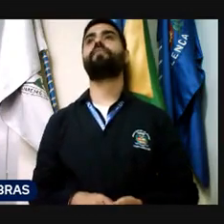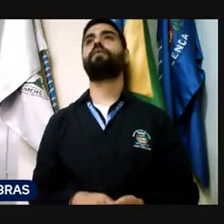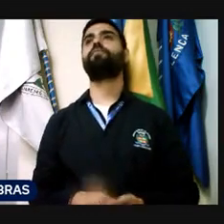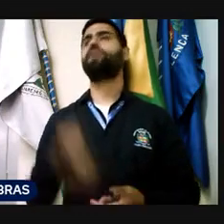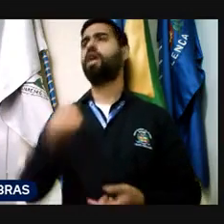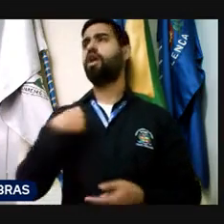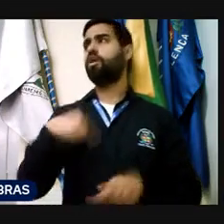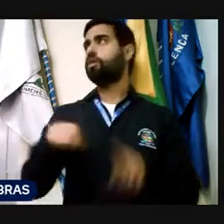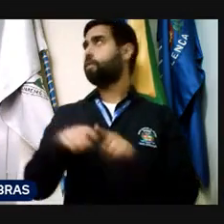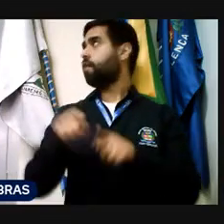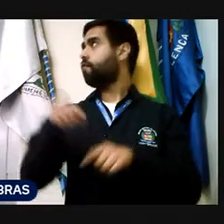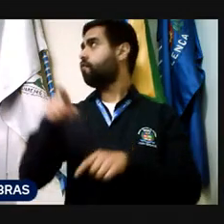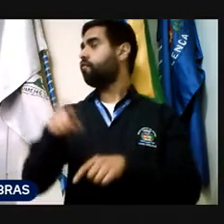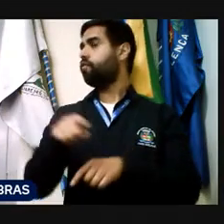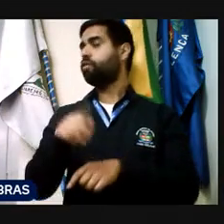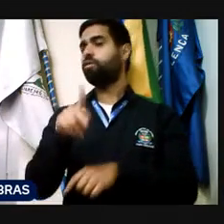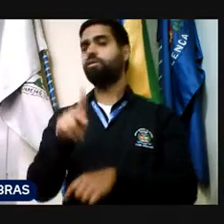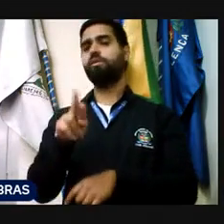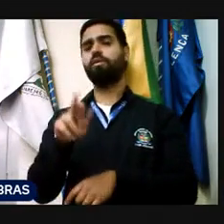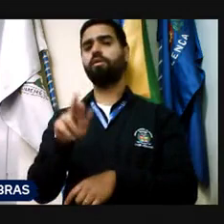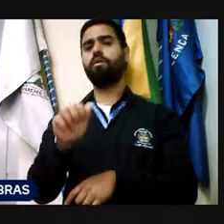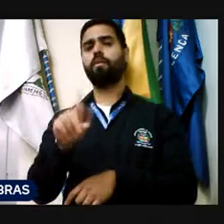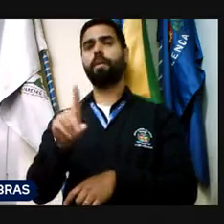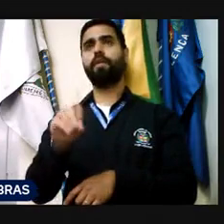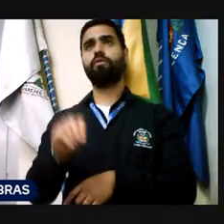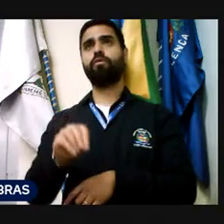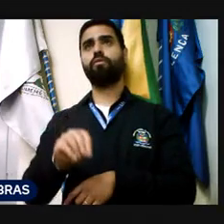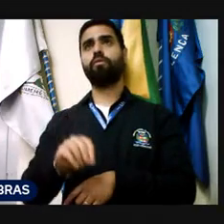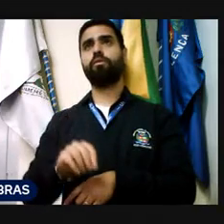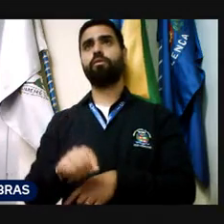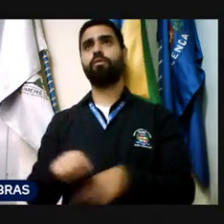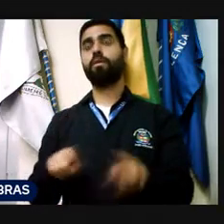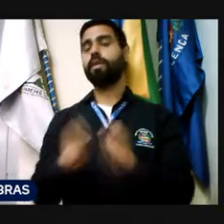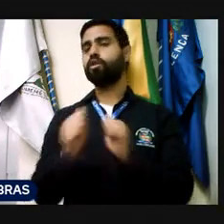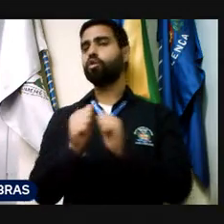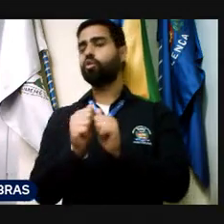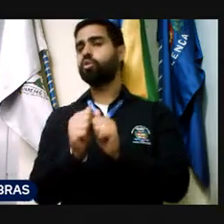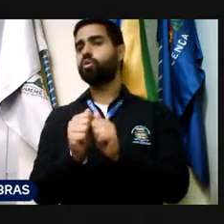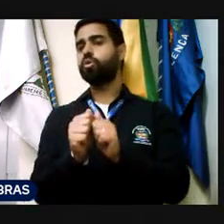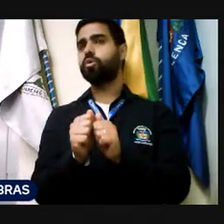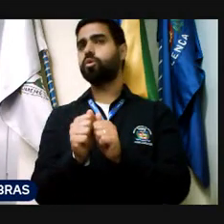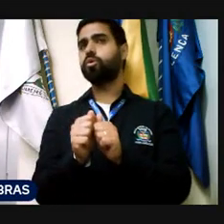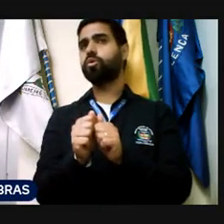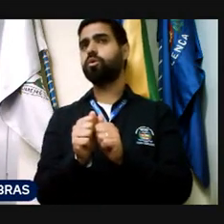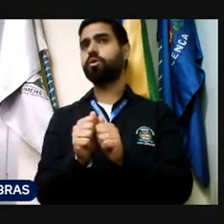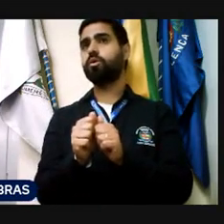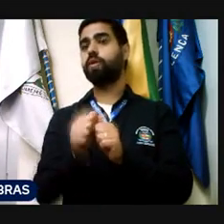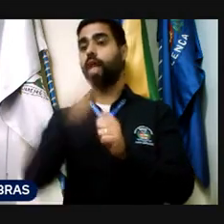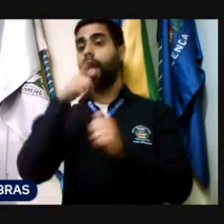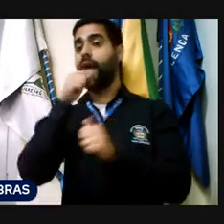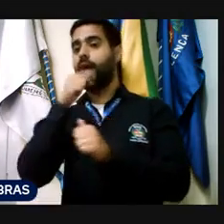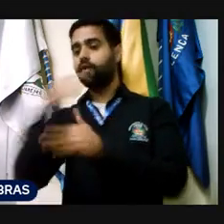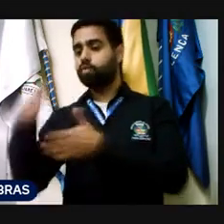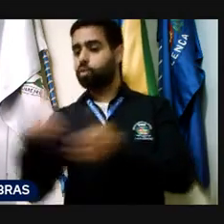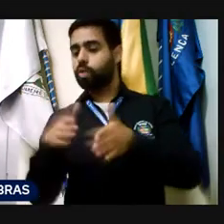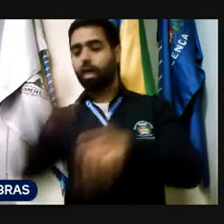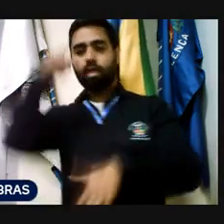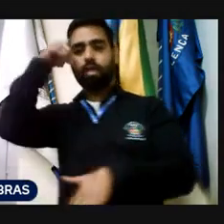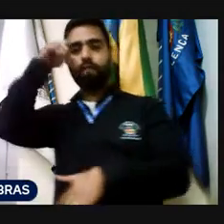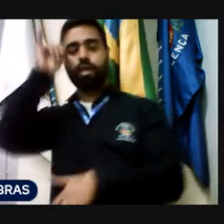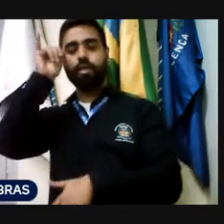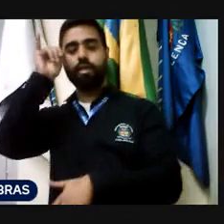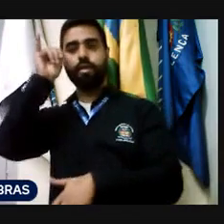lá na Ponte do Prado, na junção, David, do rio, das águas que vêm lá daquelas fazendas lá de cima,